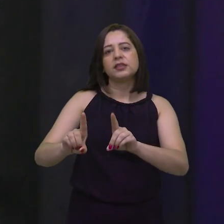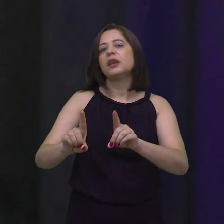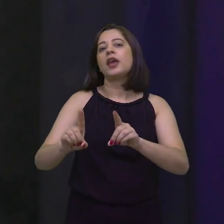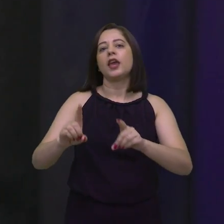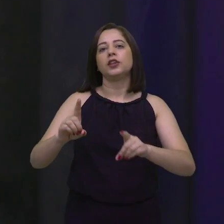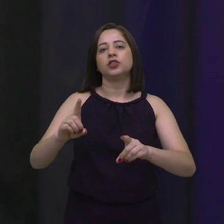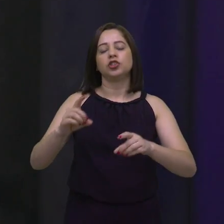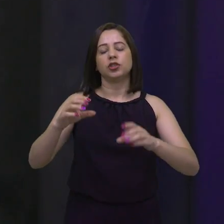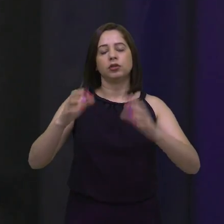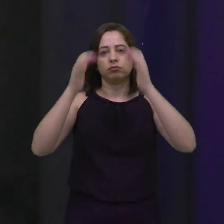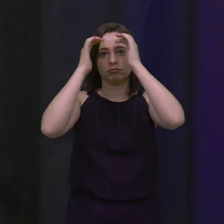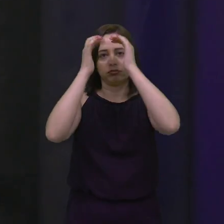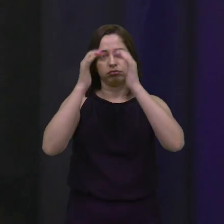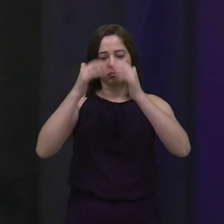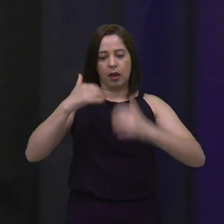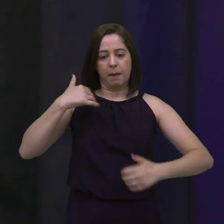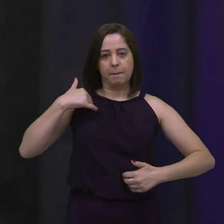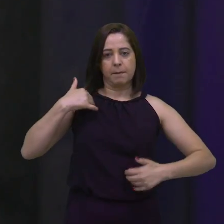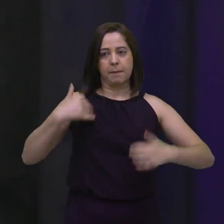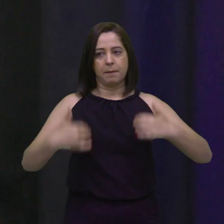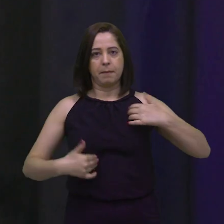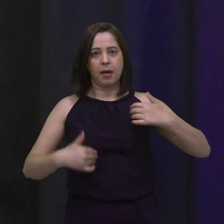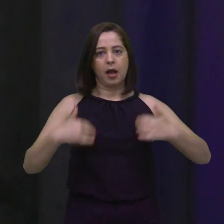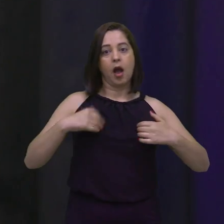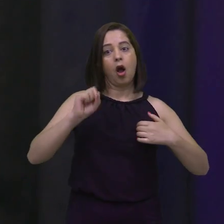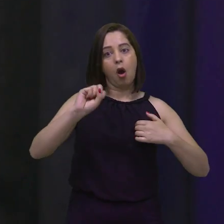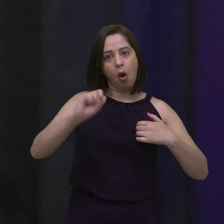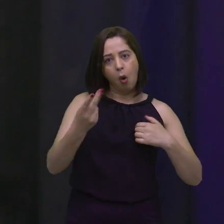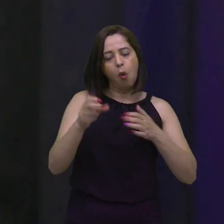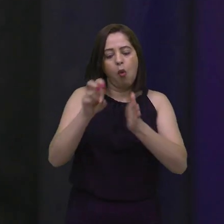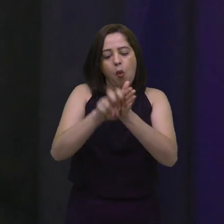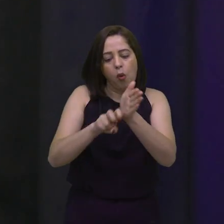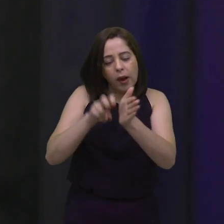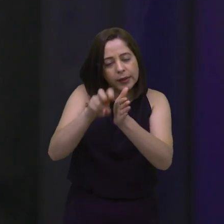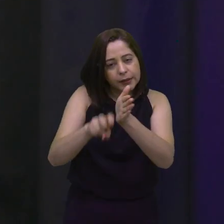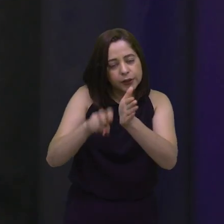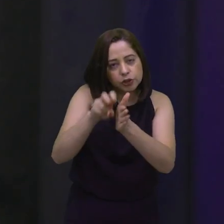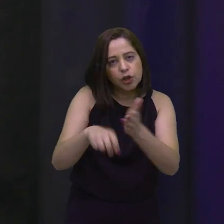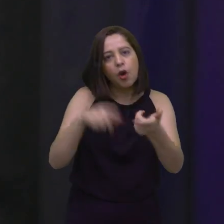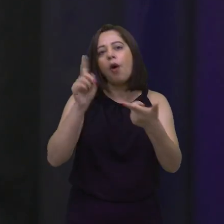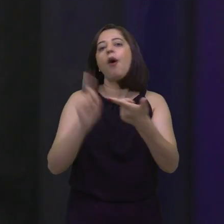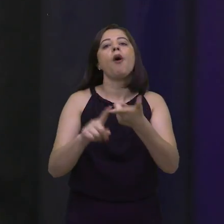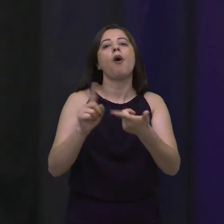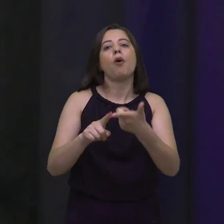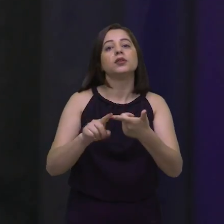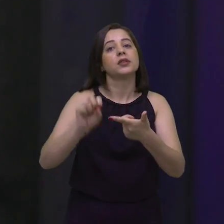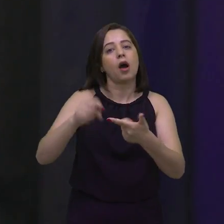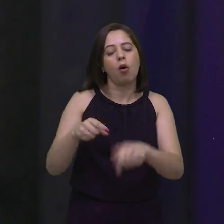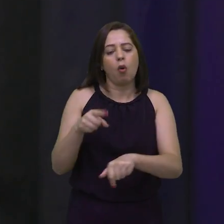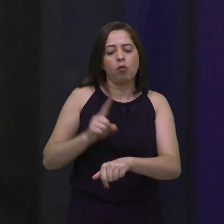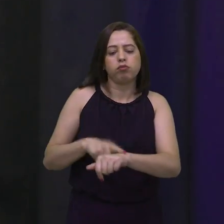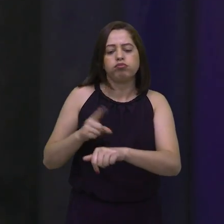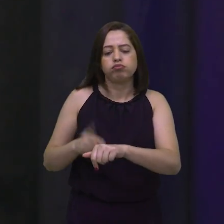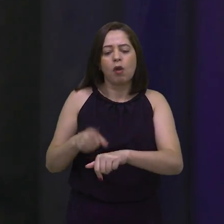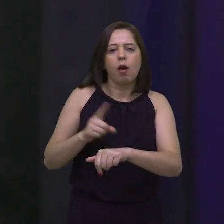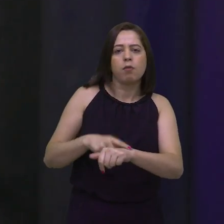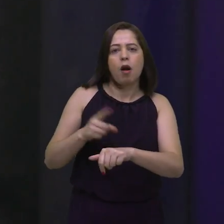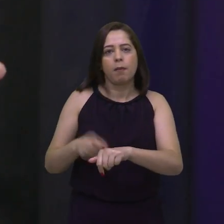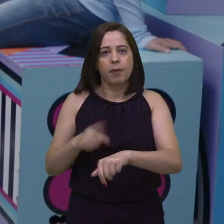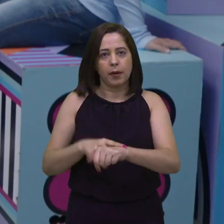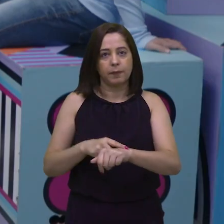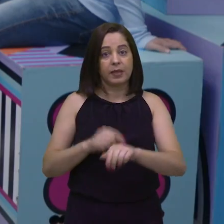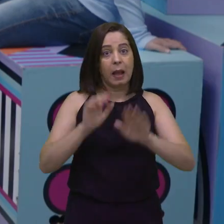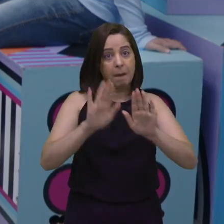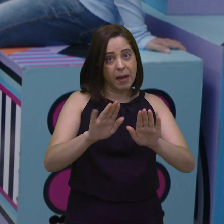com paralisia, e que são cadeirantes ou fazem uso de equipamentos de muleta, ou